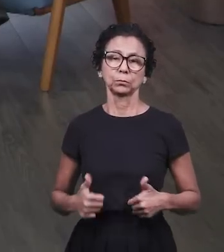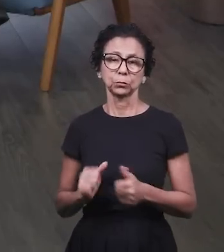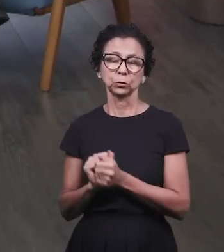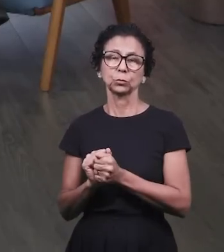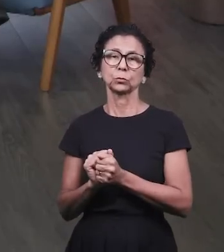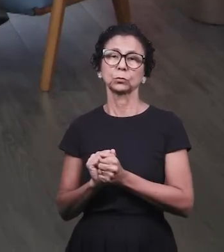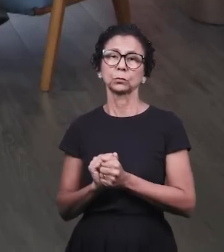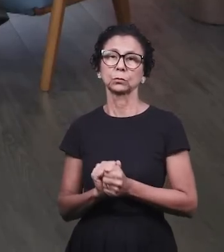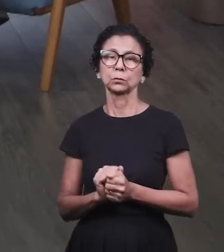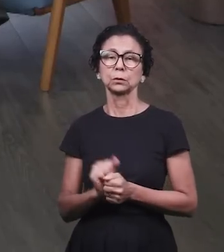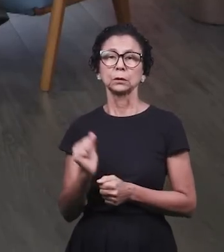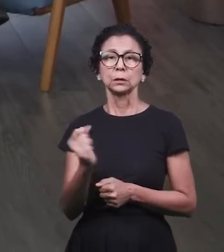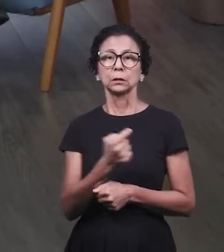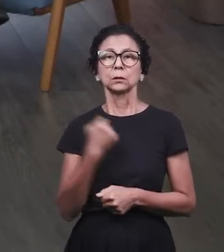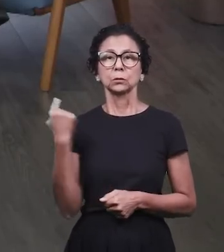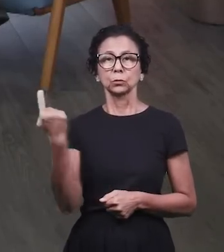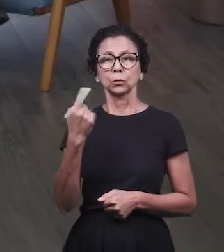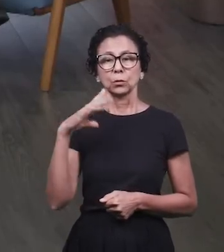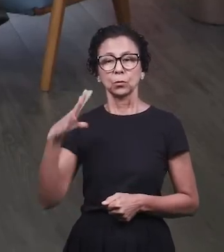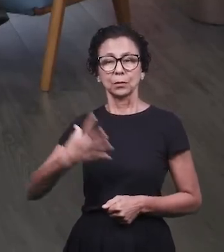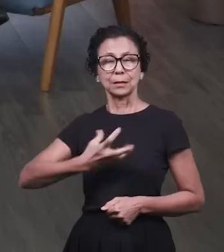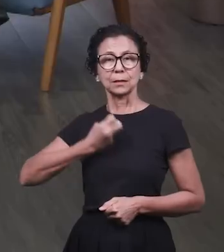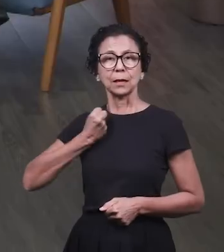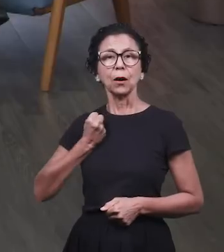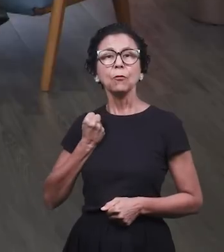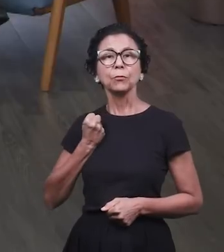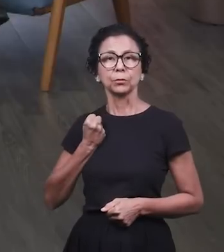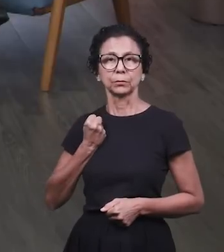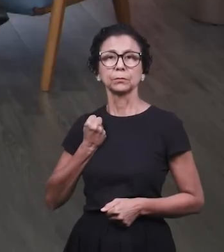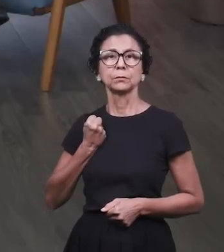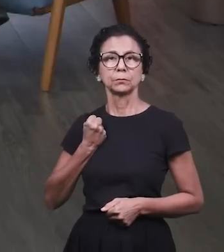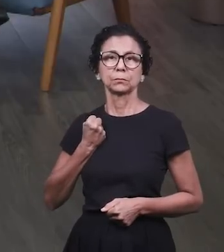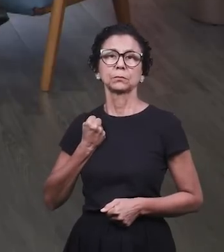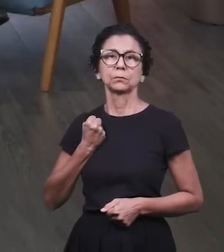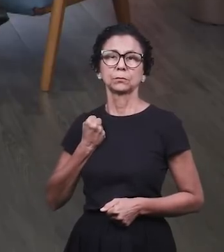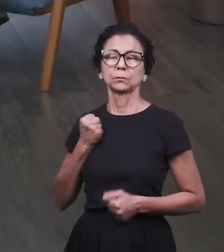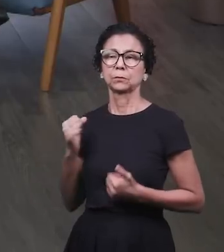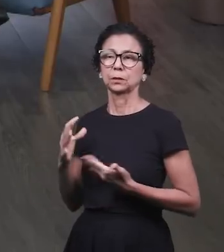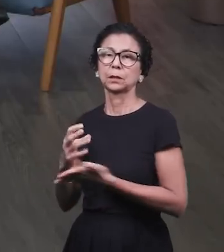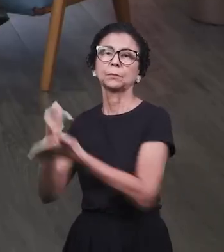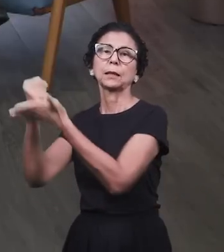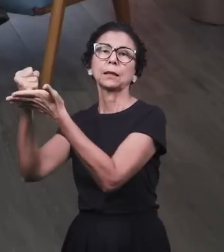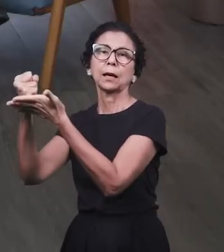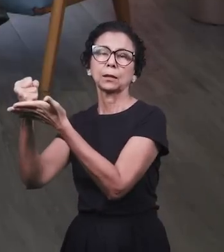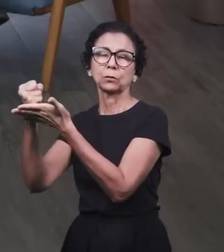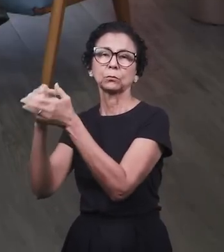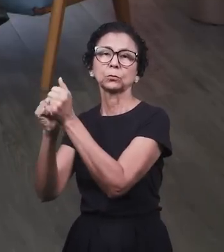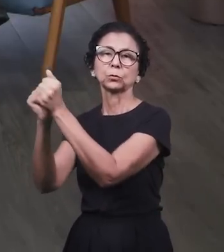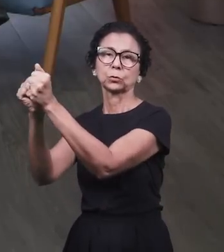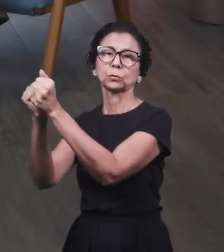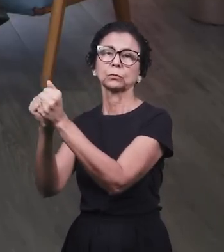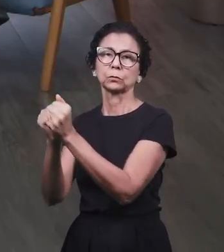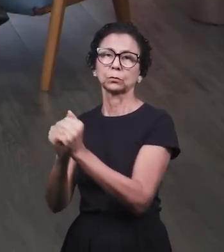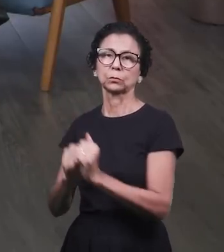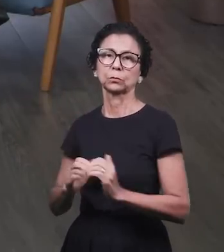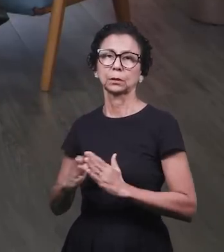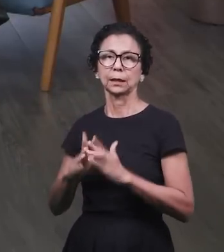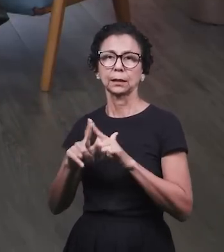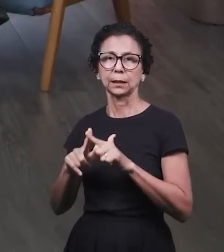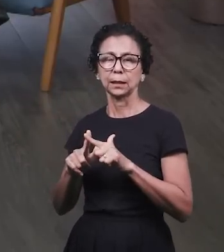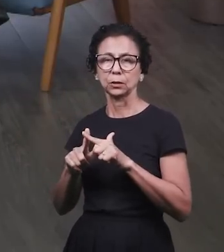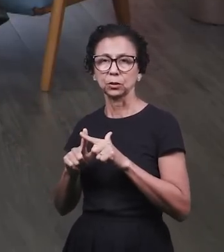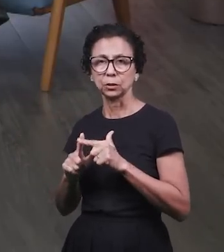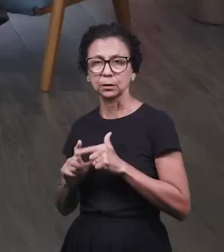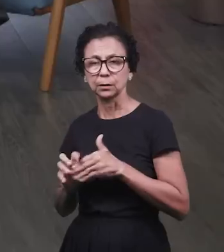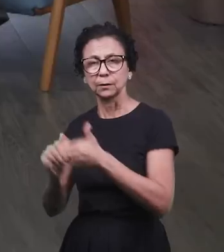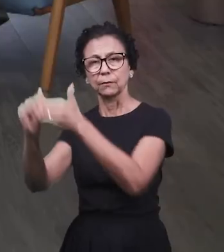salvos que têm a experiência da salvação no arrebatamento serão levados. Então, é um corpo, uma igreja que será levada. Não é